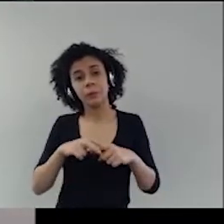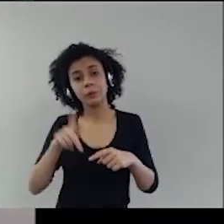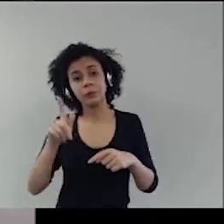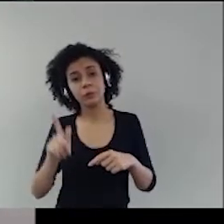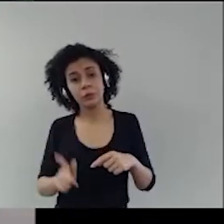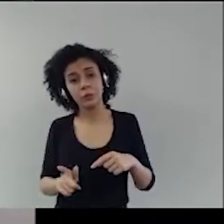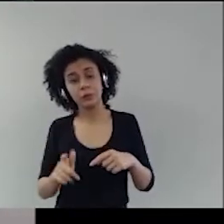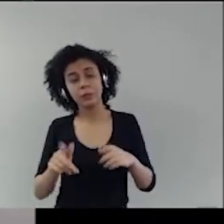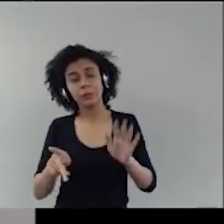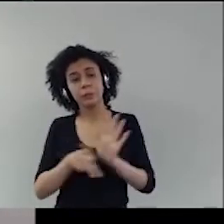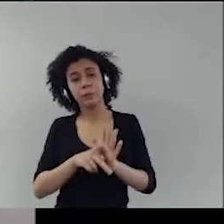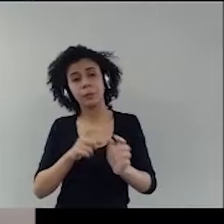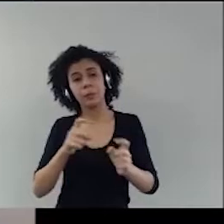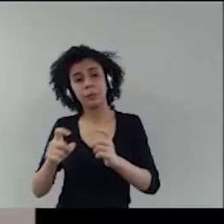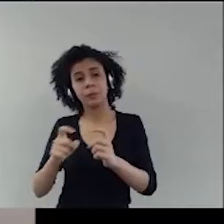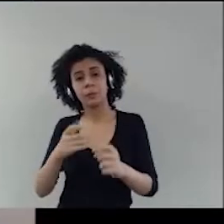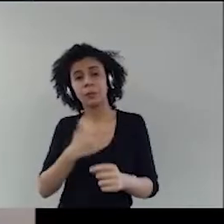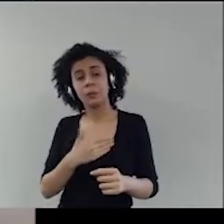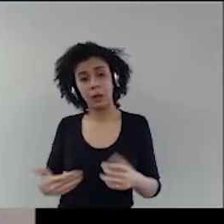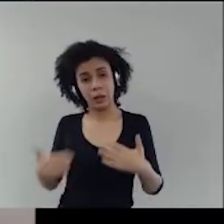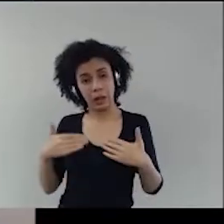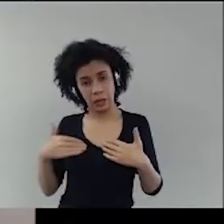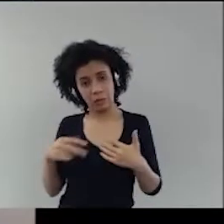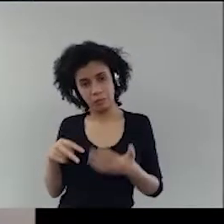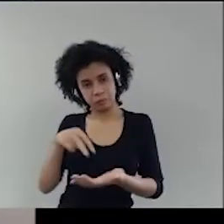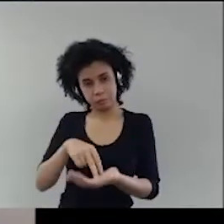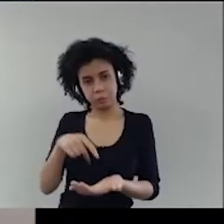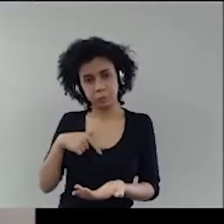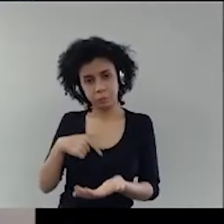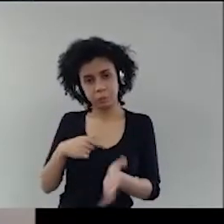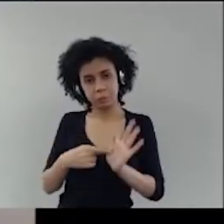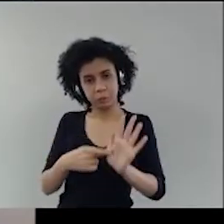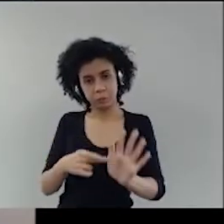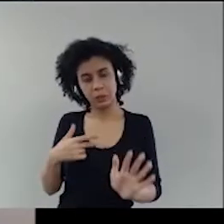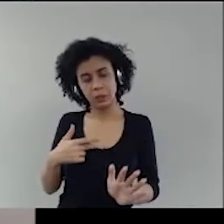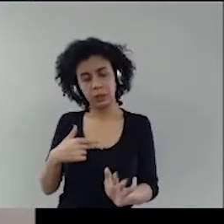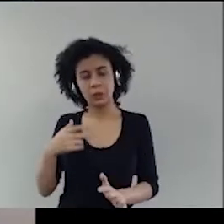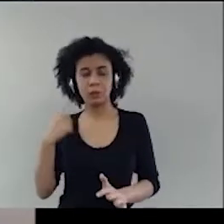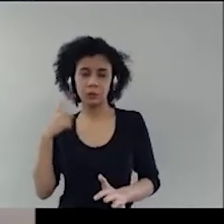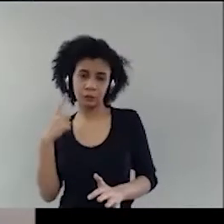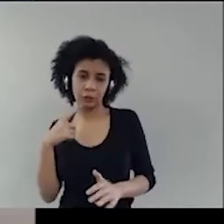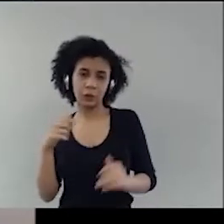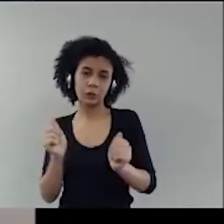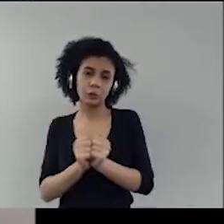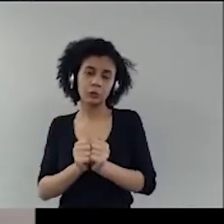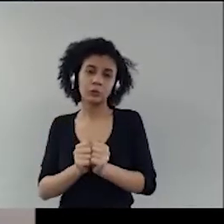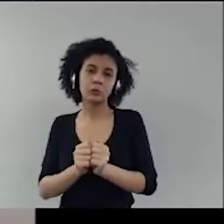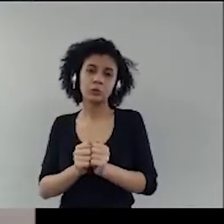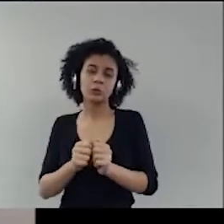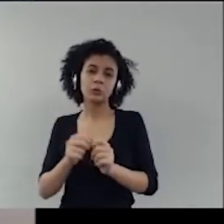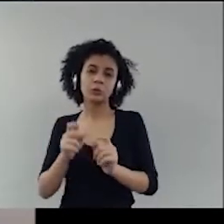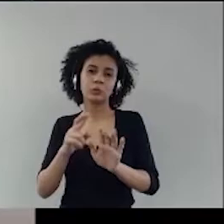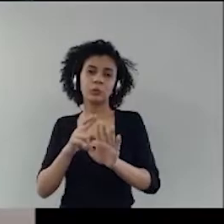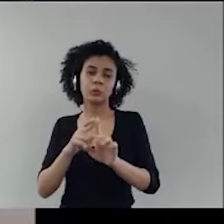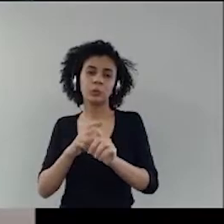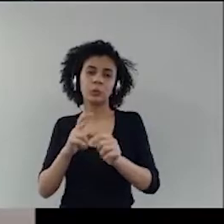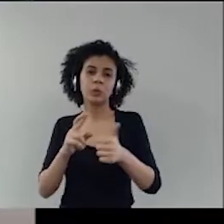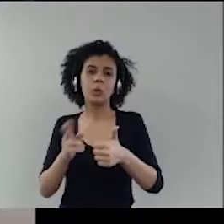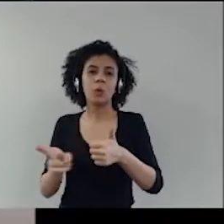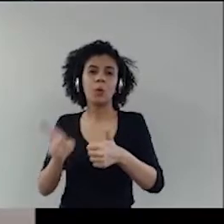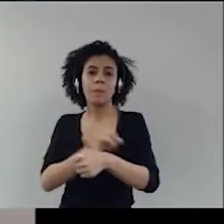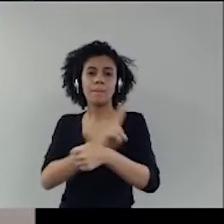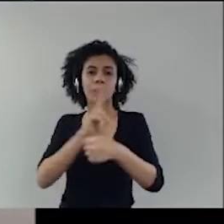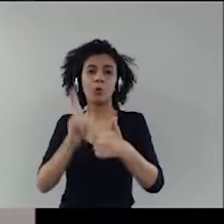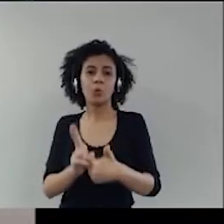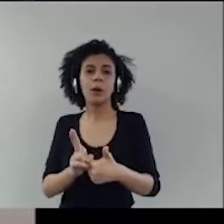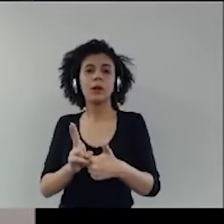que é presidida por mim, uma advogada, né, num núcleo de promotores, procuradores da República, com quem eu me relaciono muito